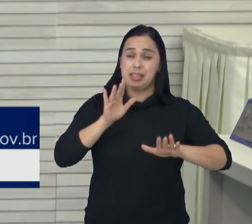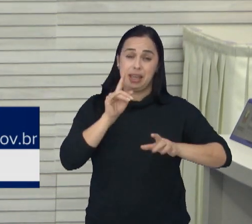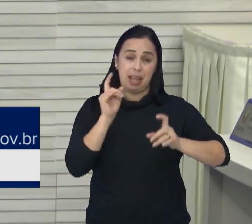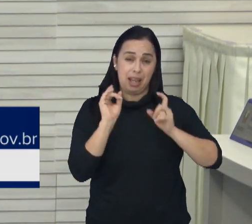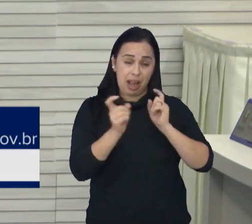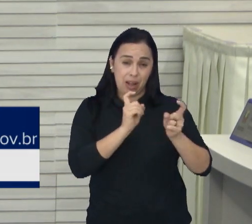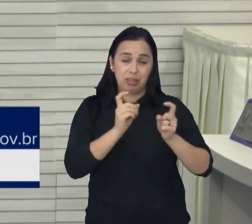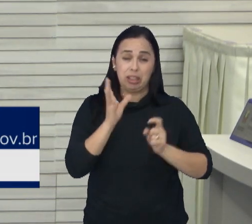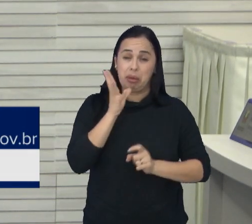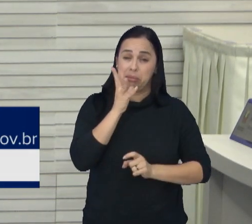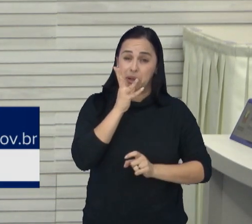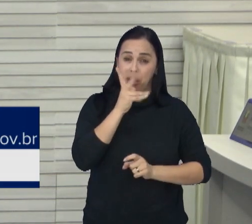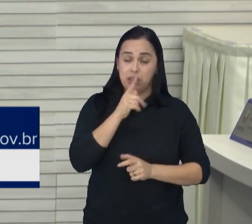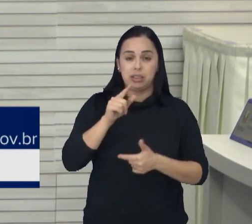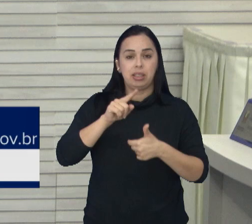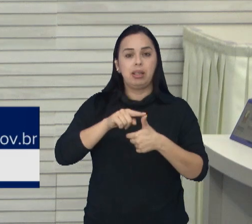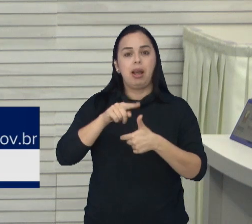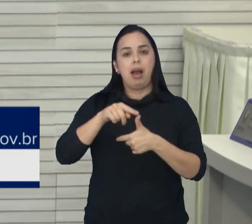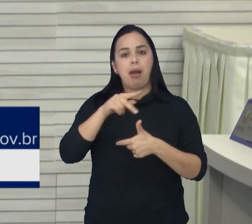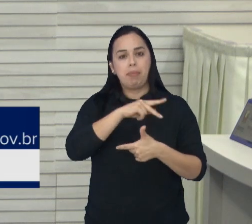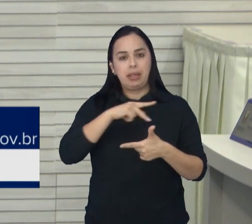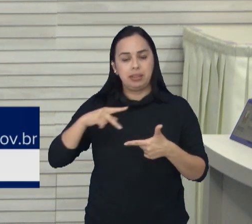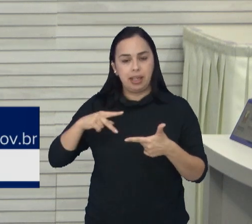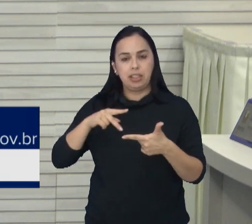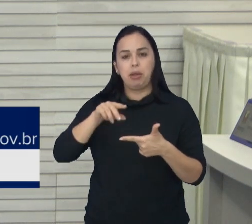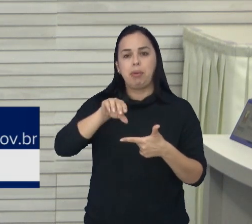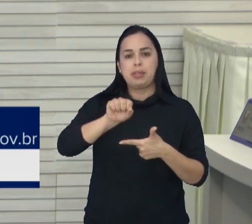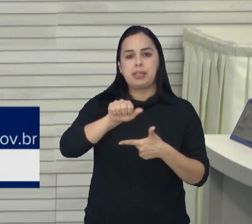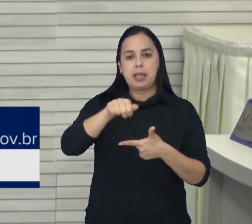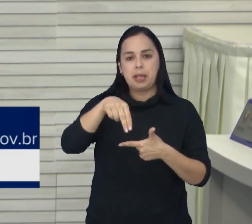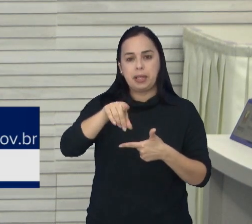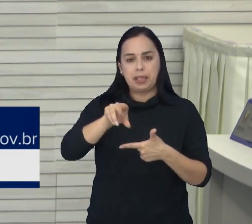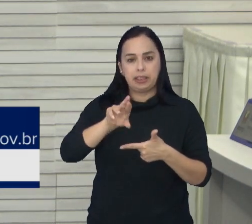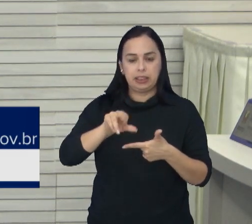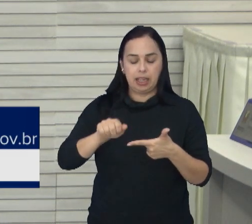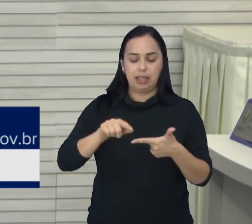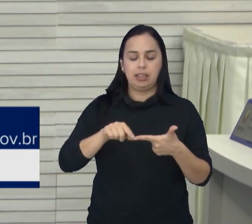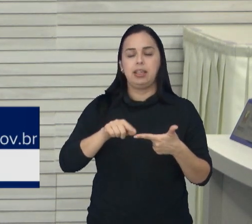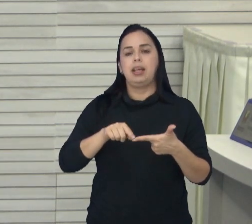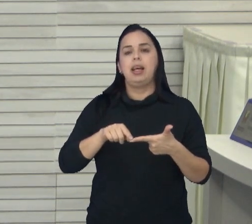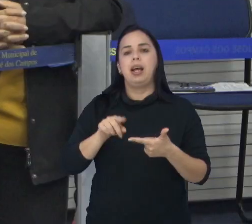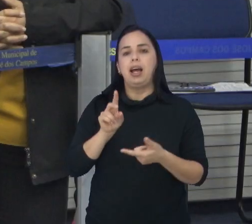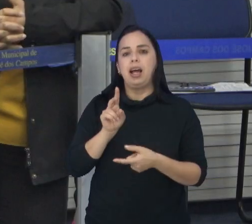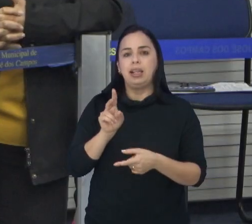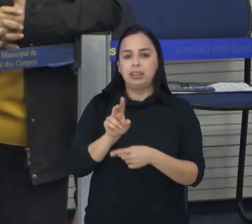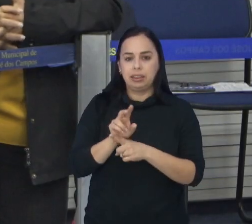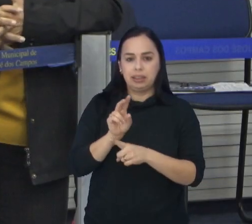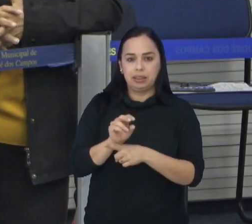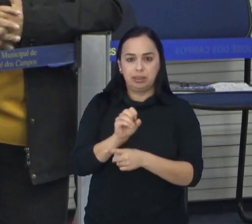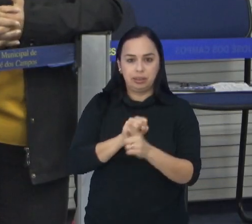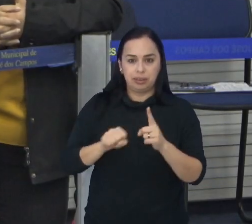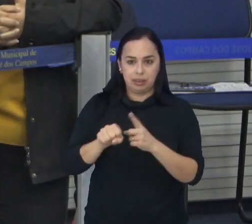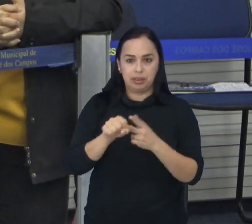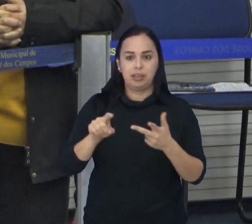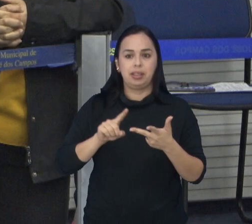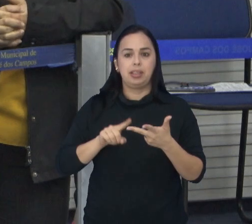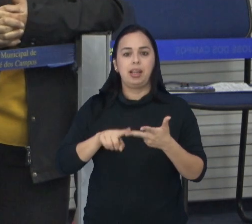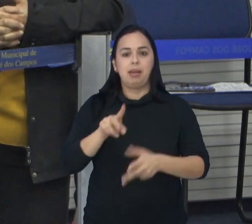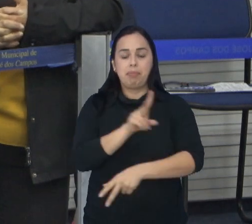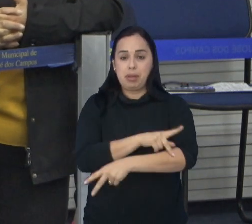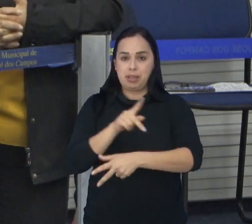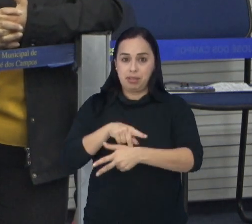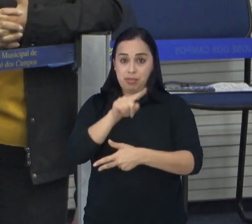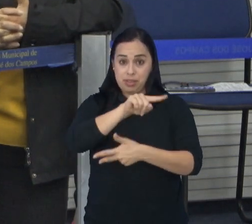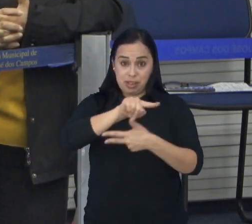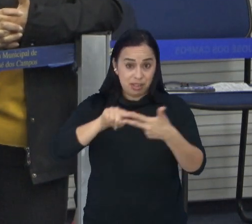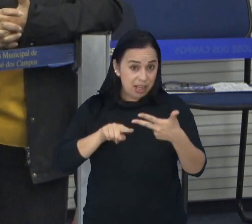Sandra Pereira Carvalho, que é a presidente, Sandra Prado, assistente social, Maria das Graças, a pedagoga. Eu sei que vocês três é só